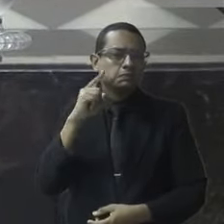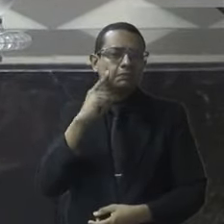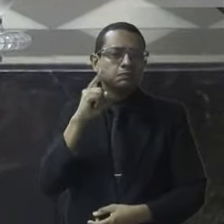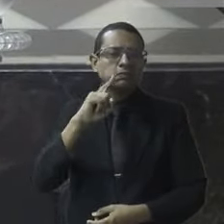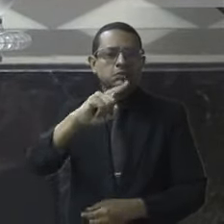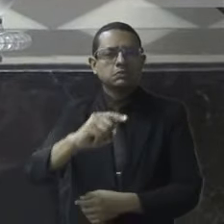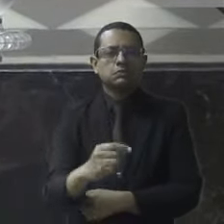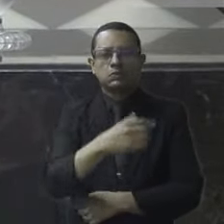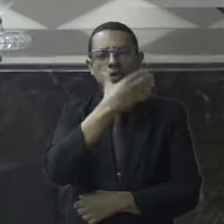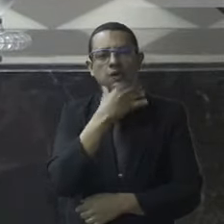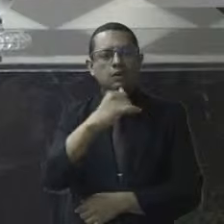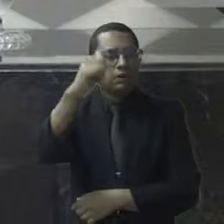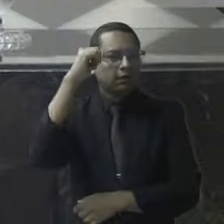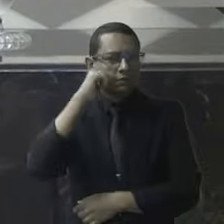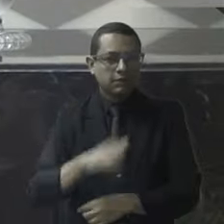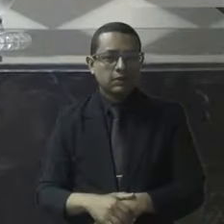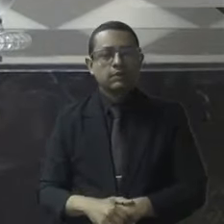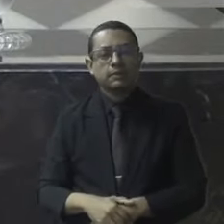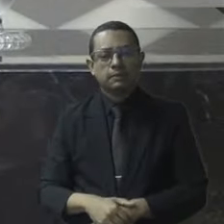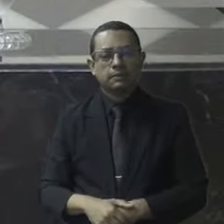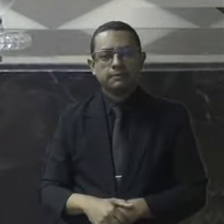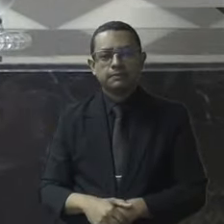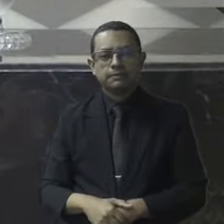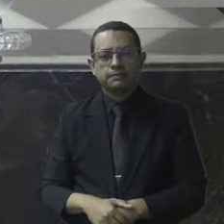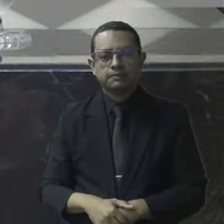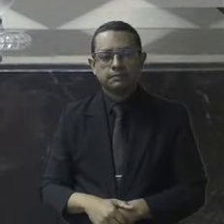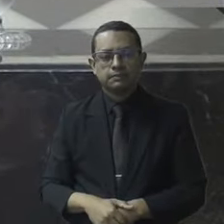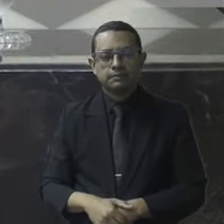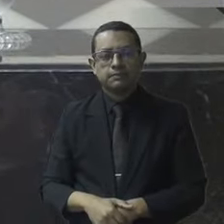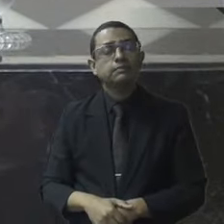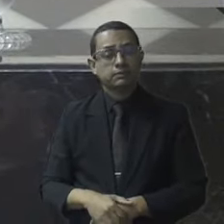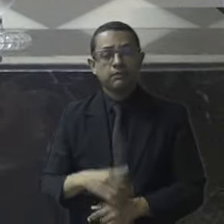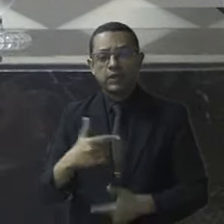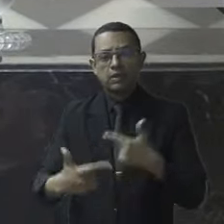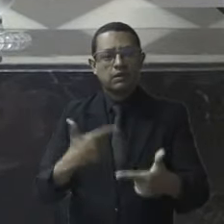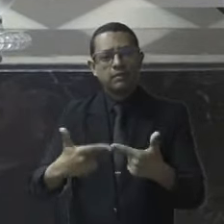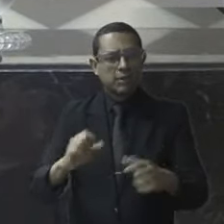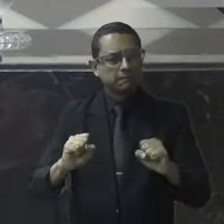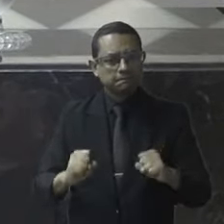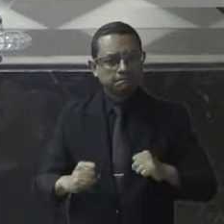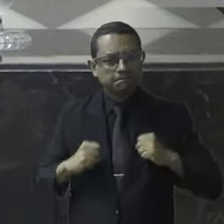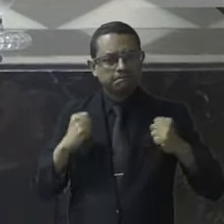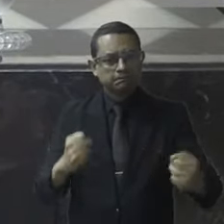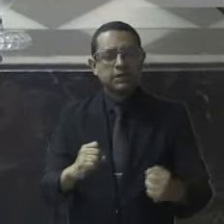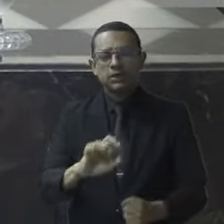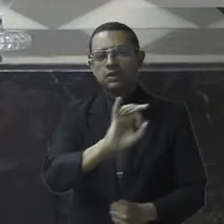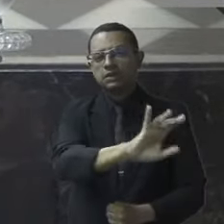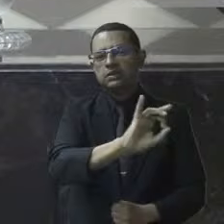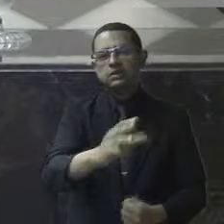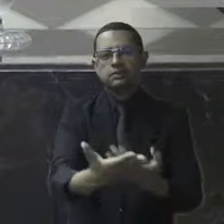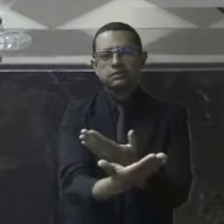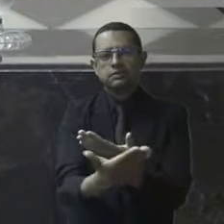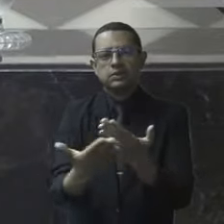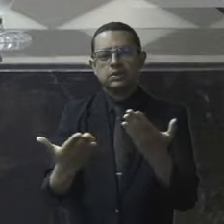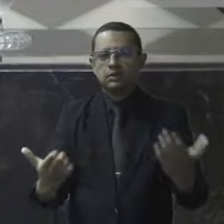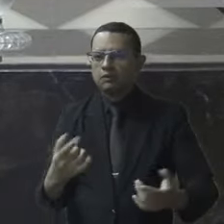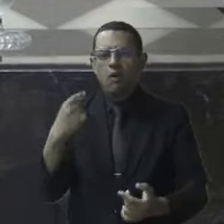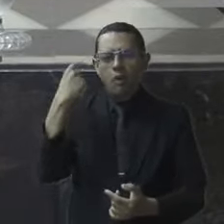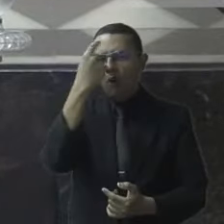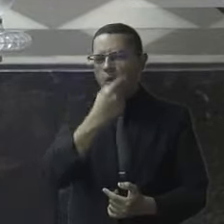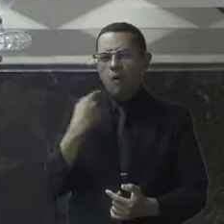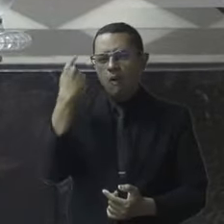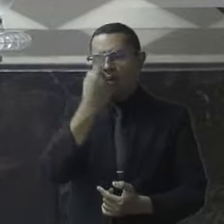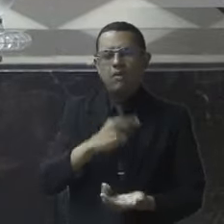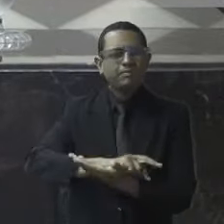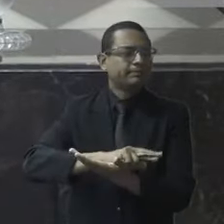e estagiárias do nosso regional, o trabalho árduo de vocês, que dedicaram horas e